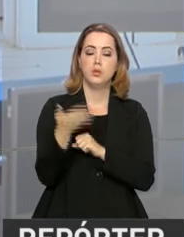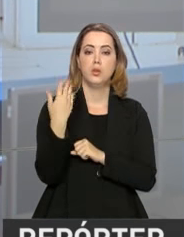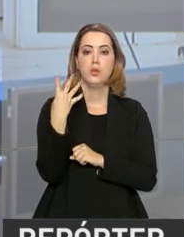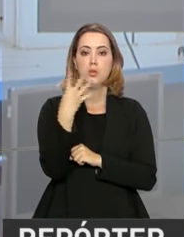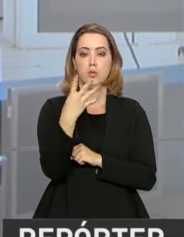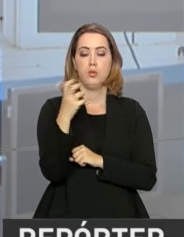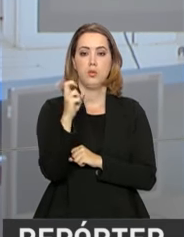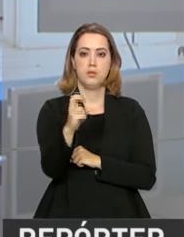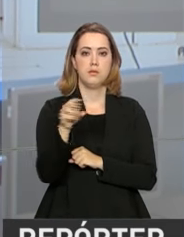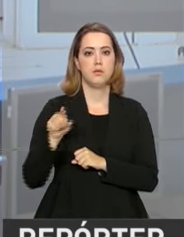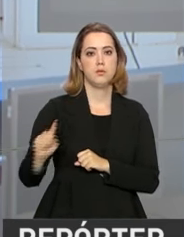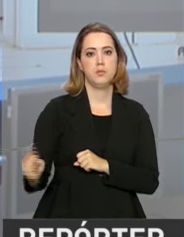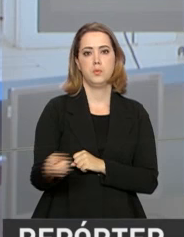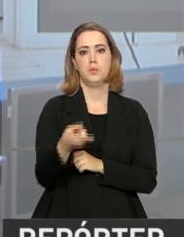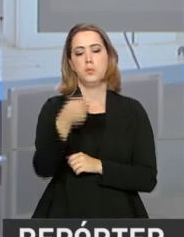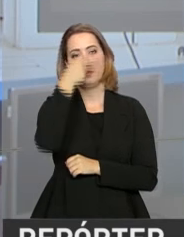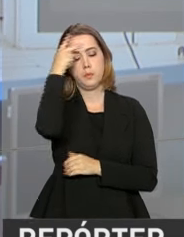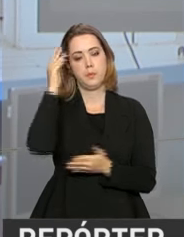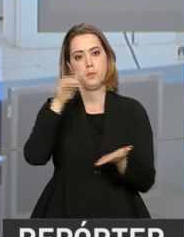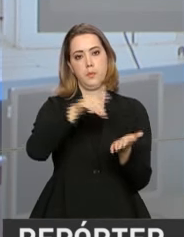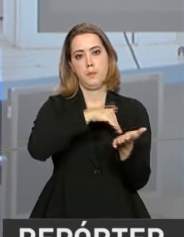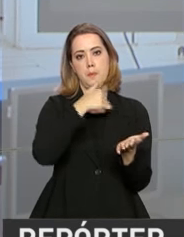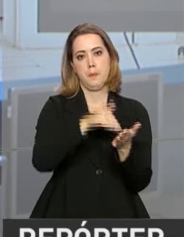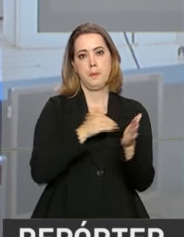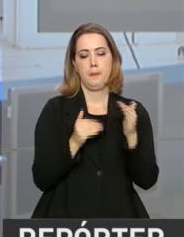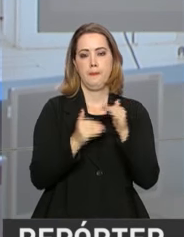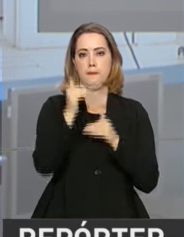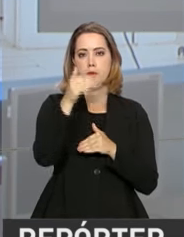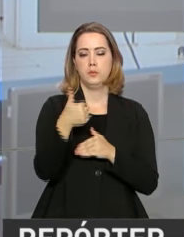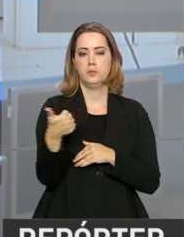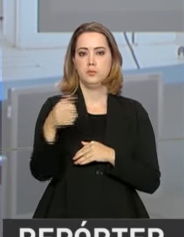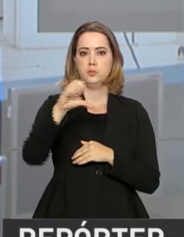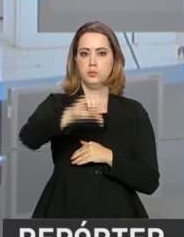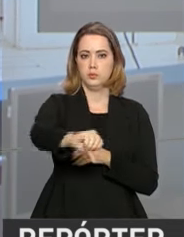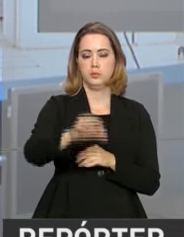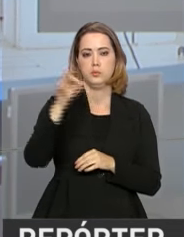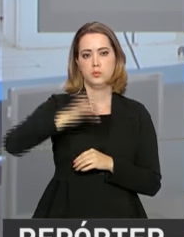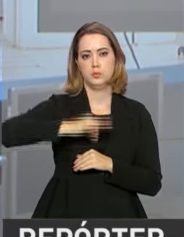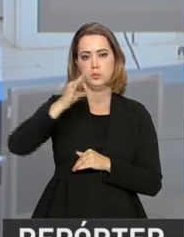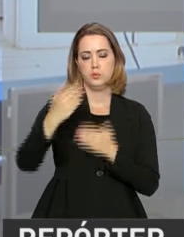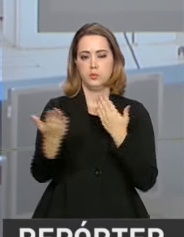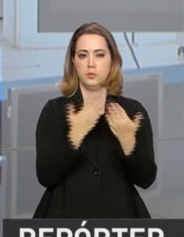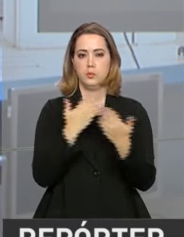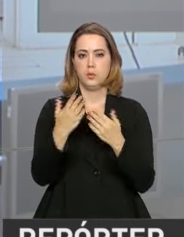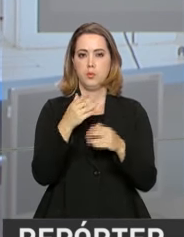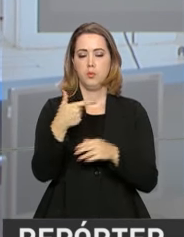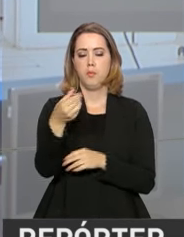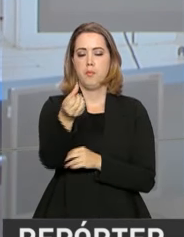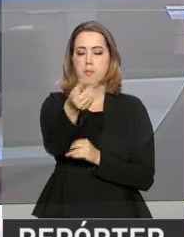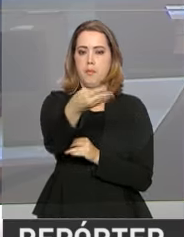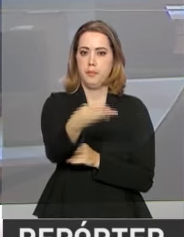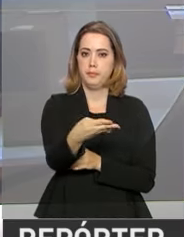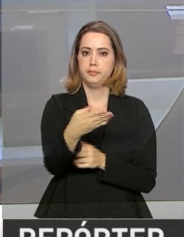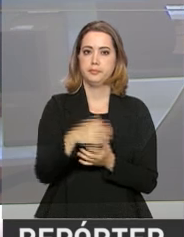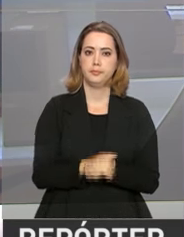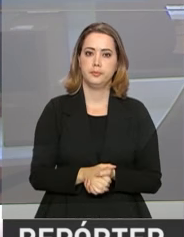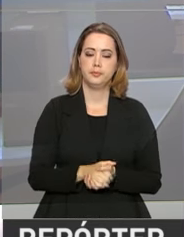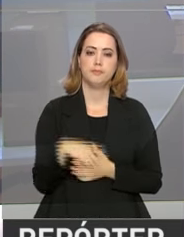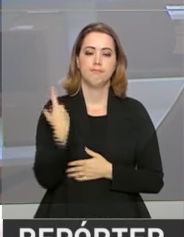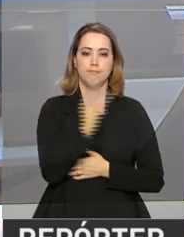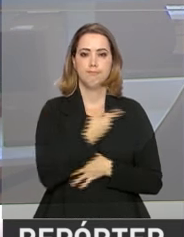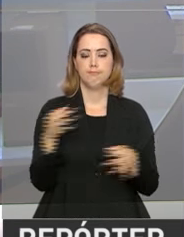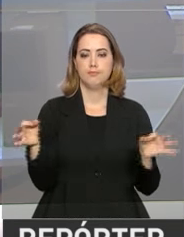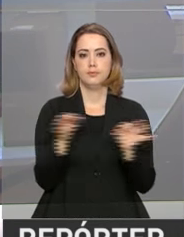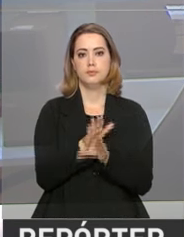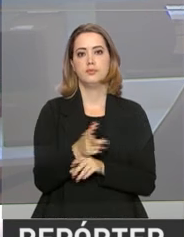Na edição passada, foram mais de 45 mil inscritos, um aumento de 19% em relação a 2014. E nós